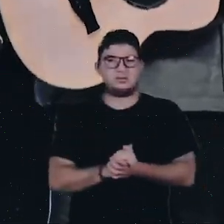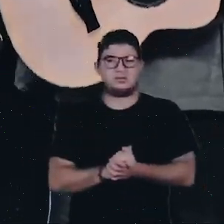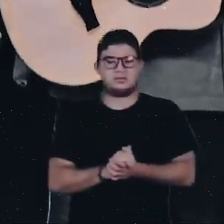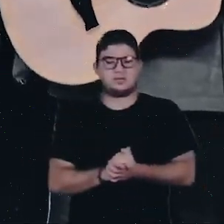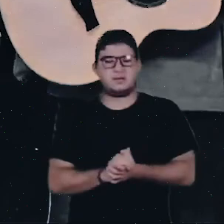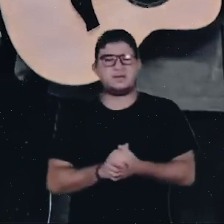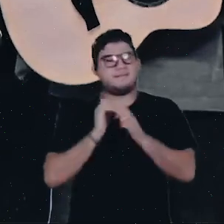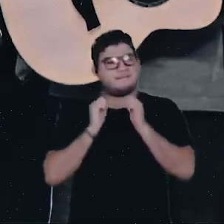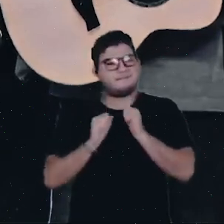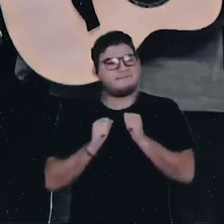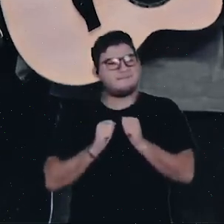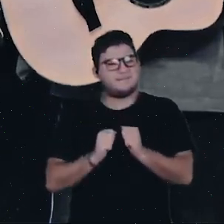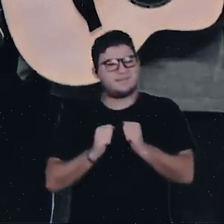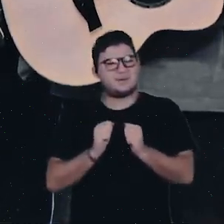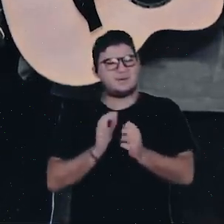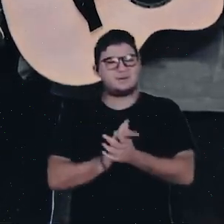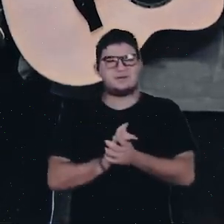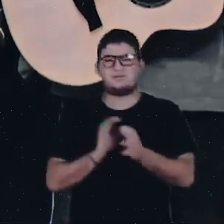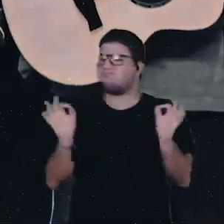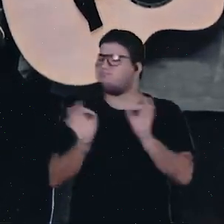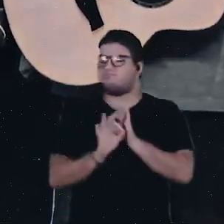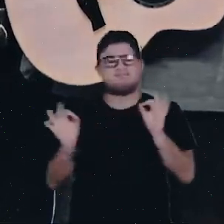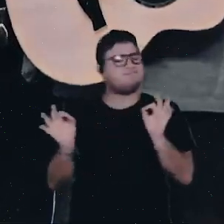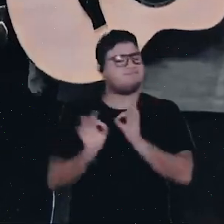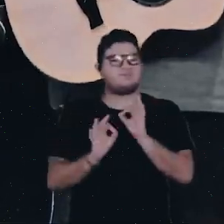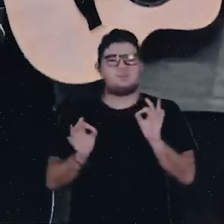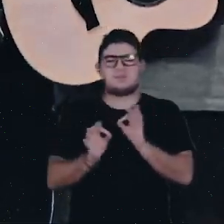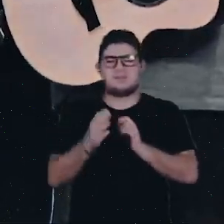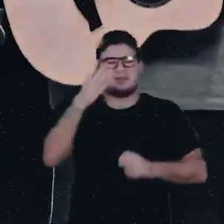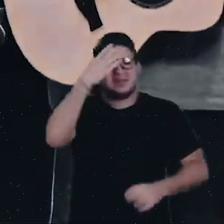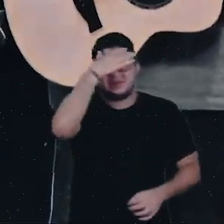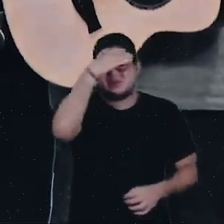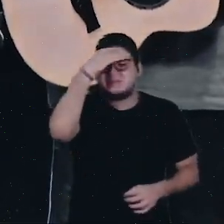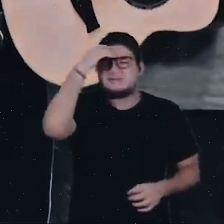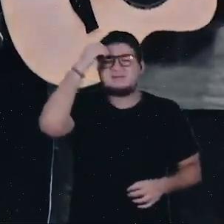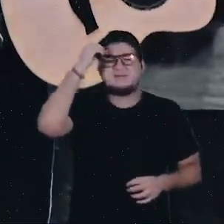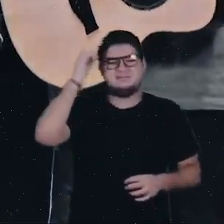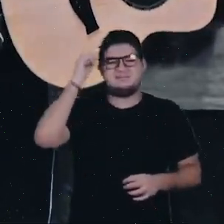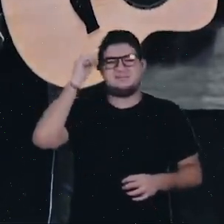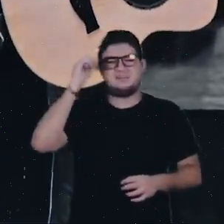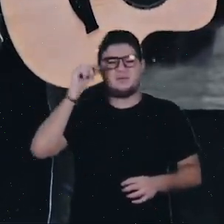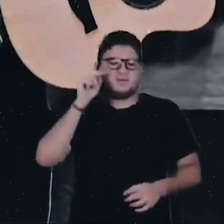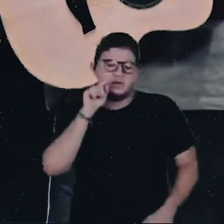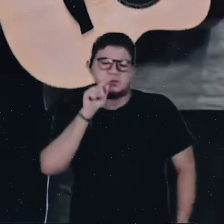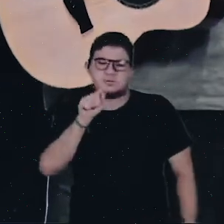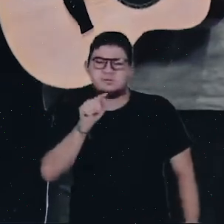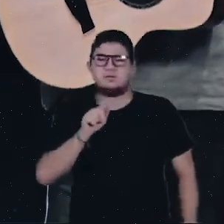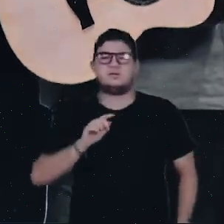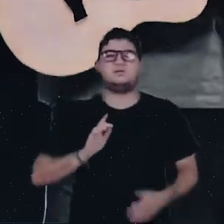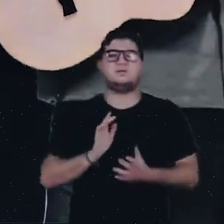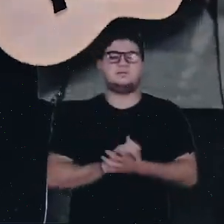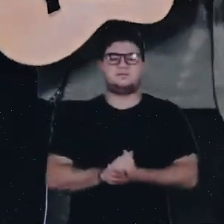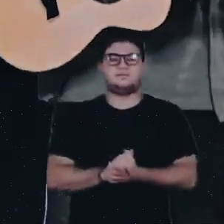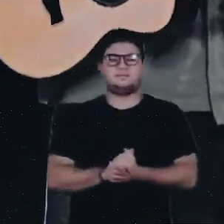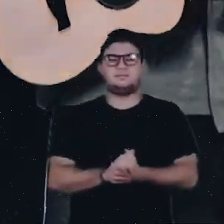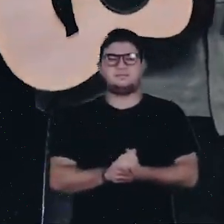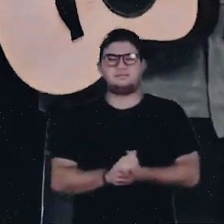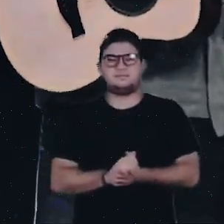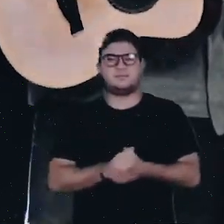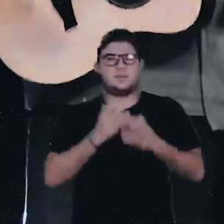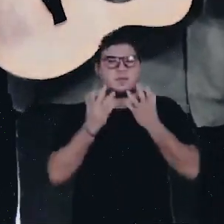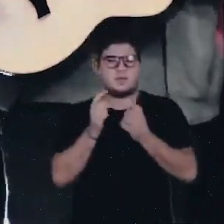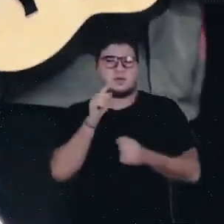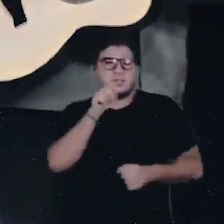esquecer, eu não me esquecerei de você. Eu já quero que